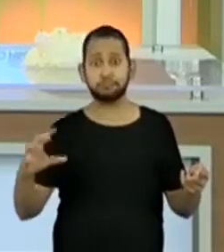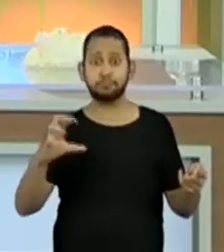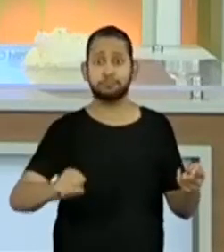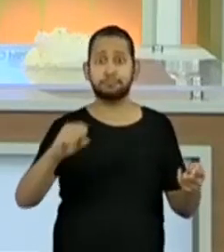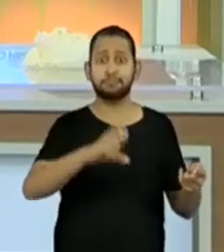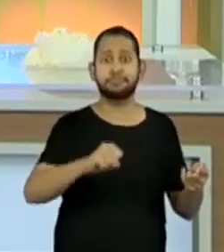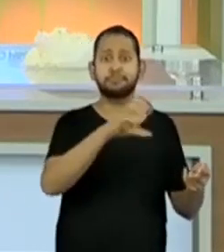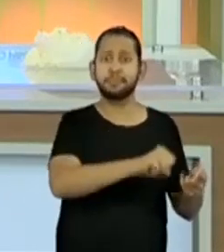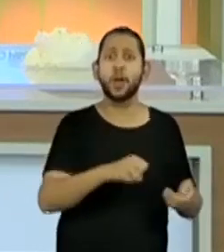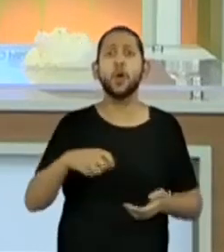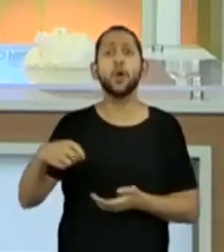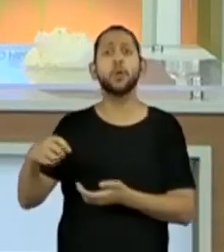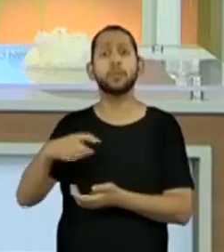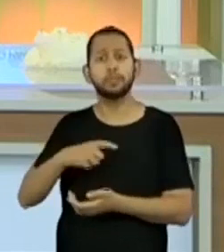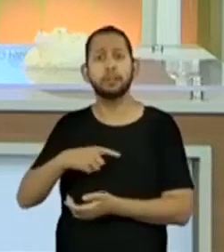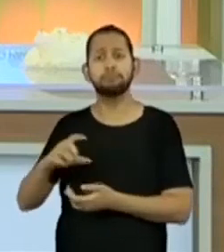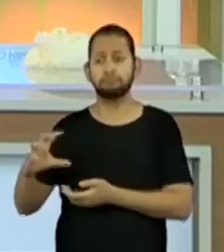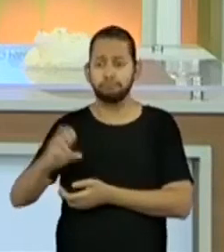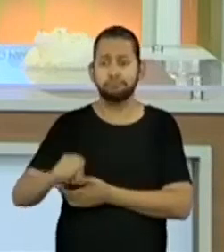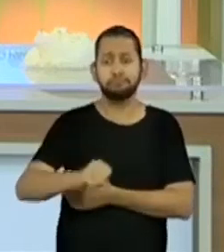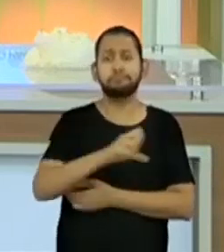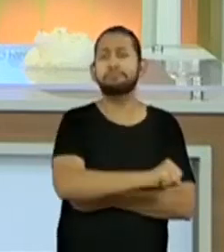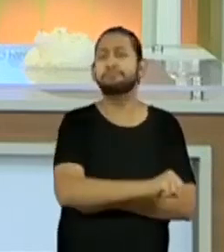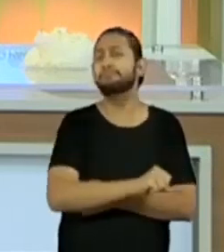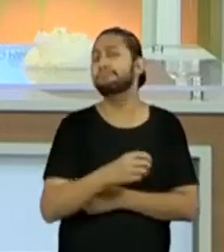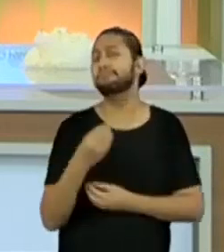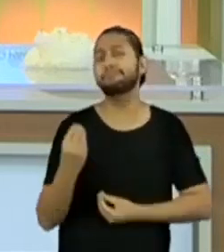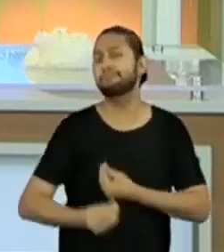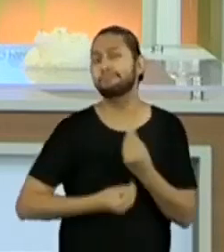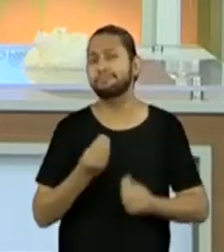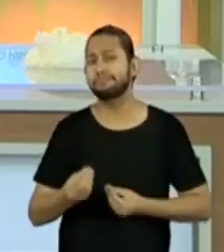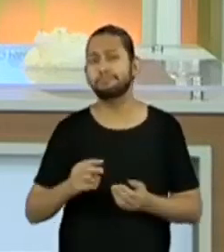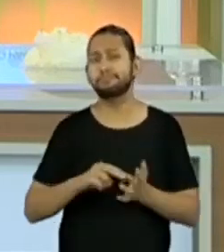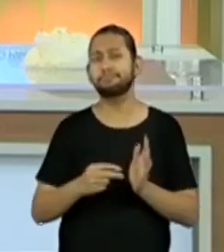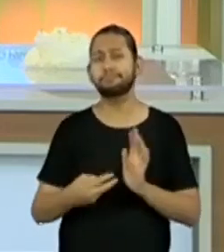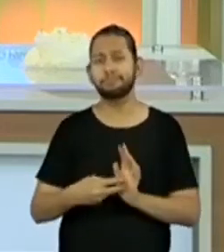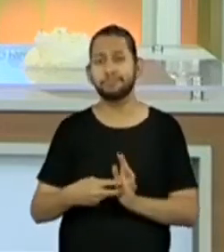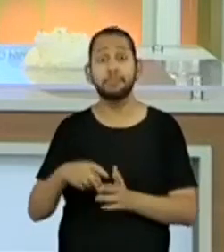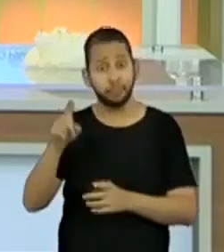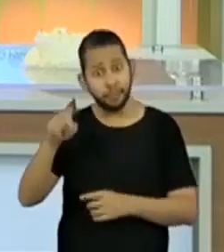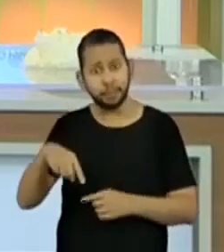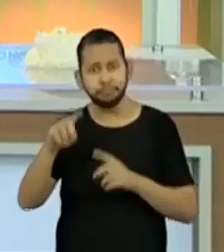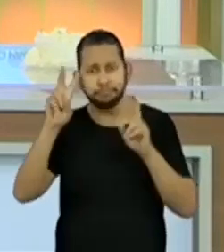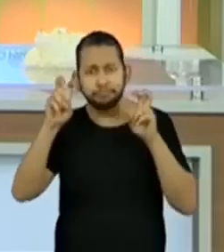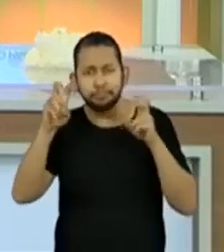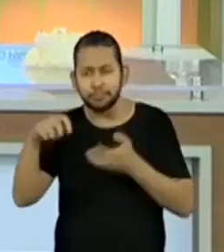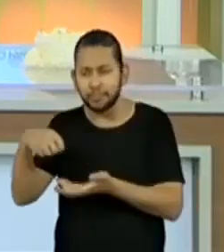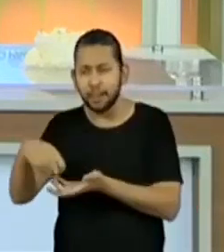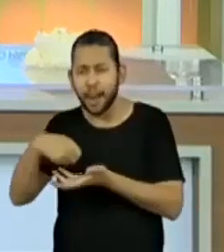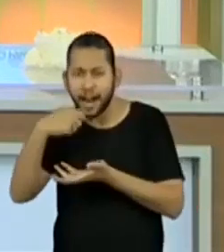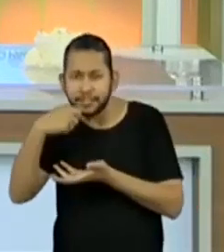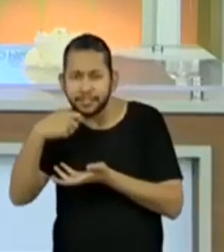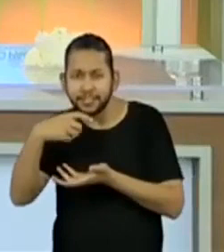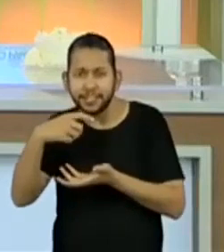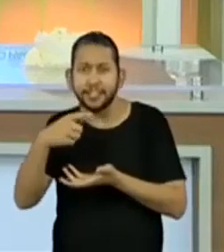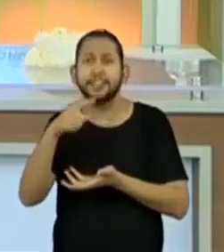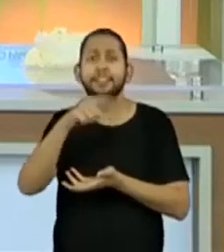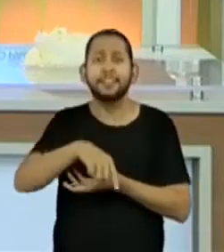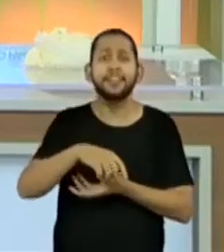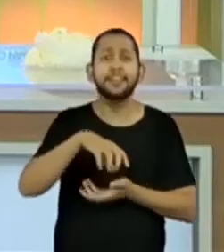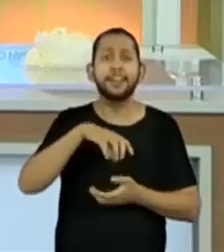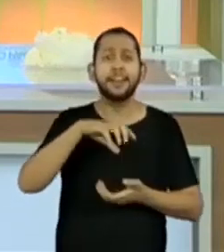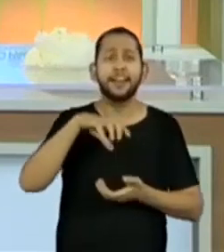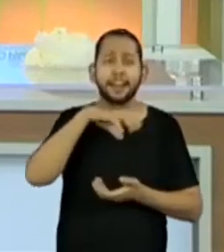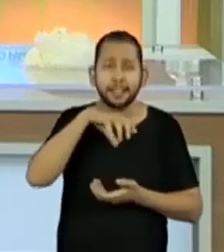alimentação. Puxa vida! O que será que a alimentação e a